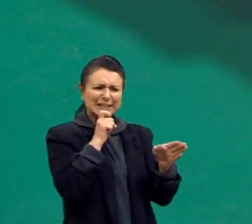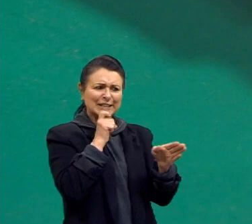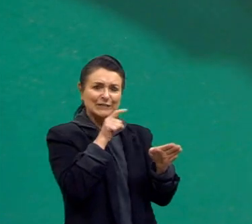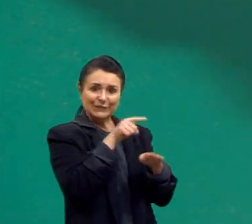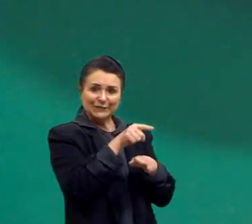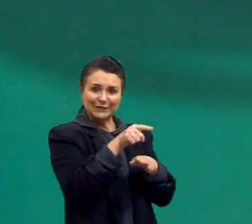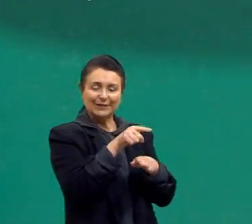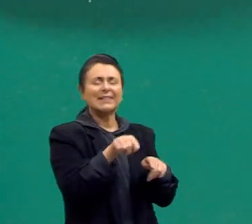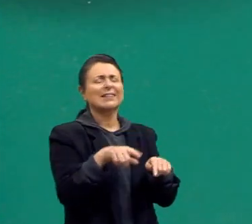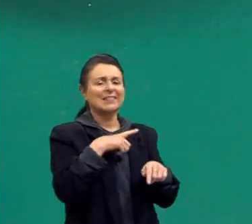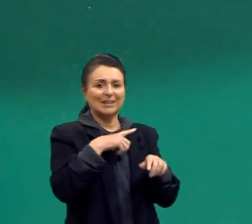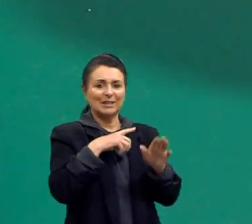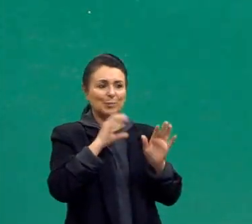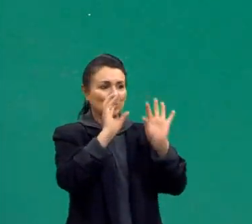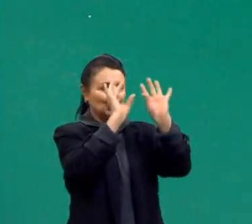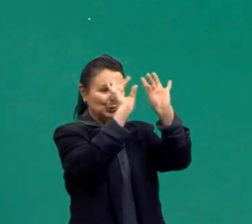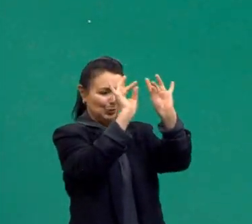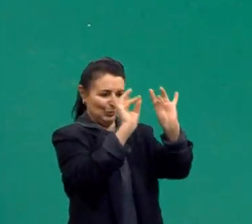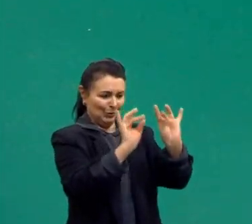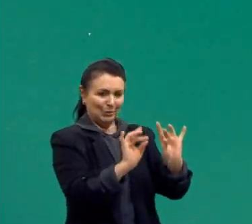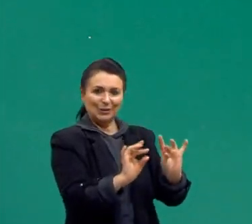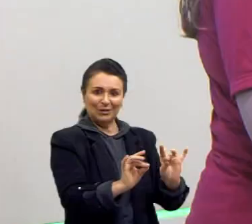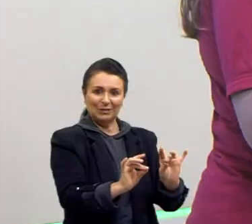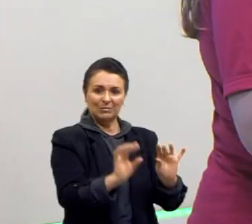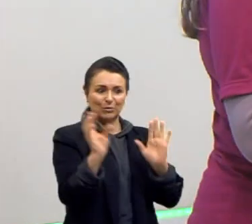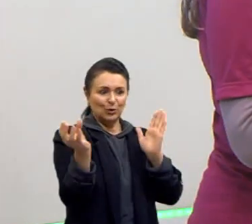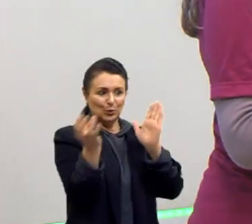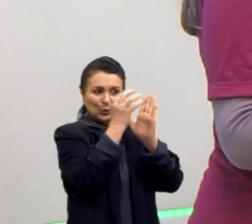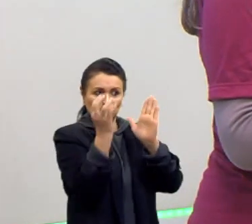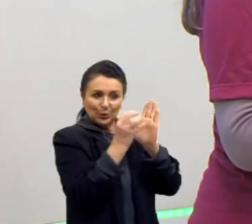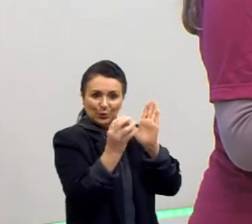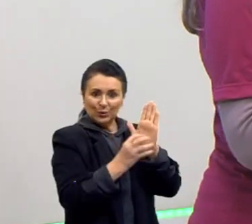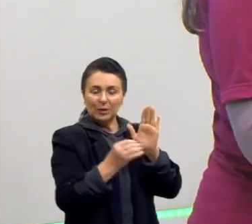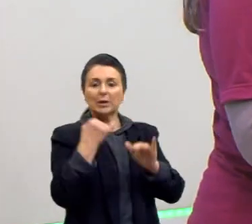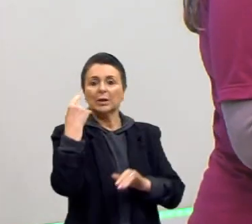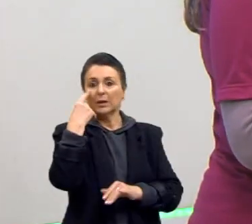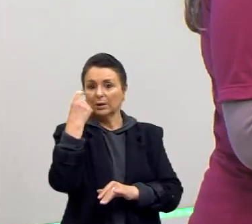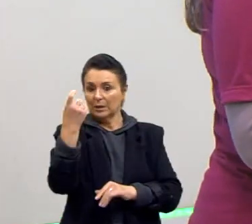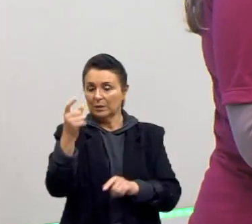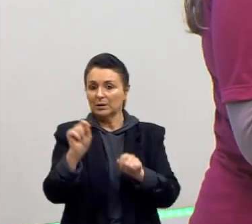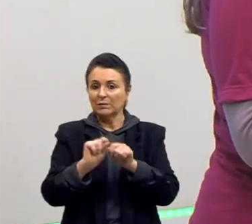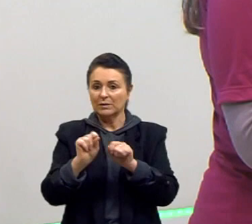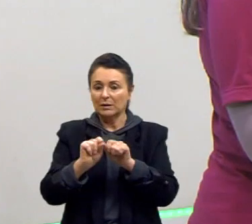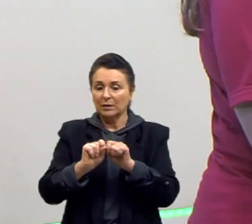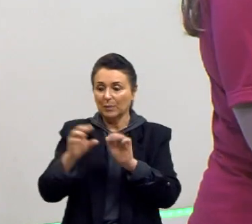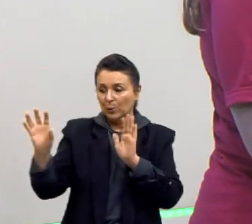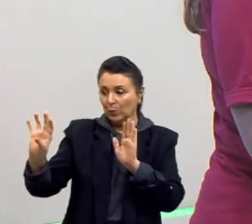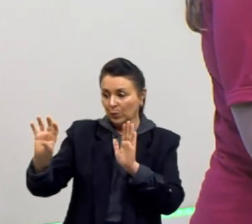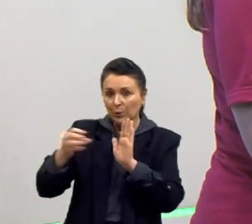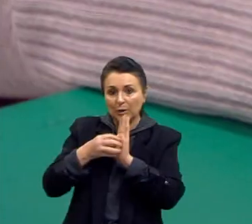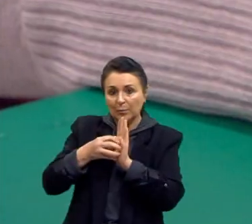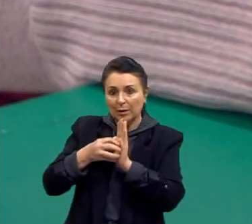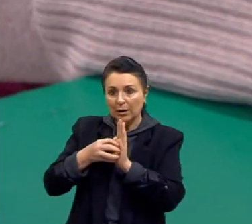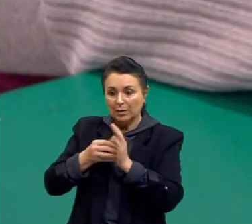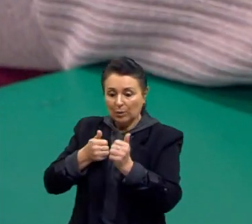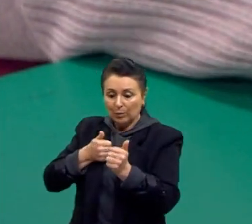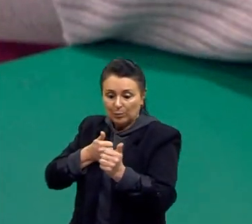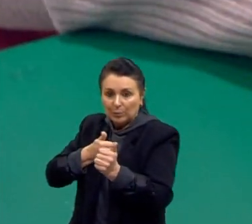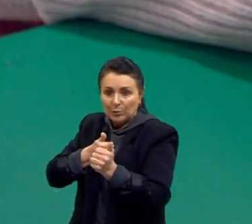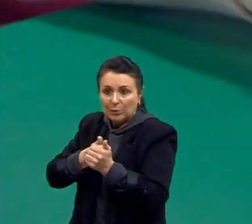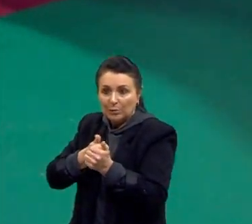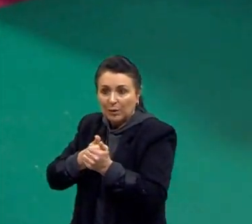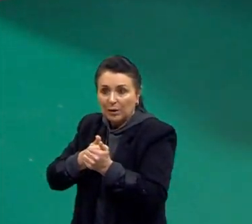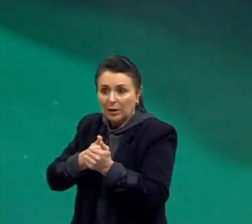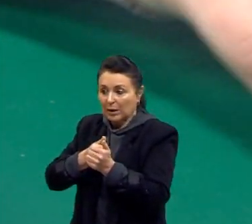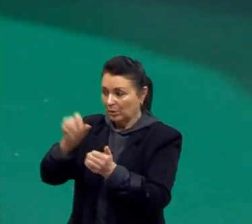certo então ele vai conectar outra coisa interessante né de vocês fazerem com imã é ver o que que acontece né se aproximar esse cima ó